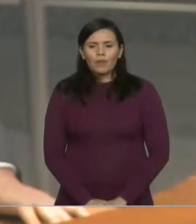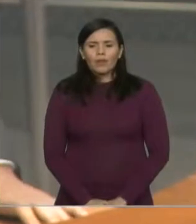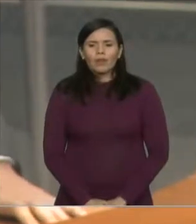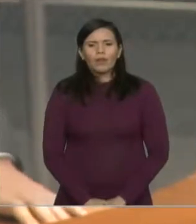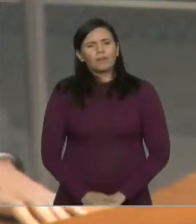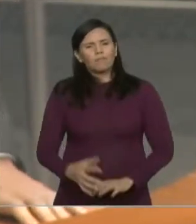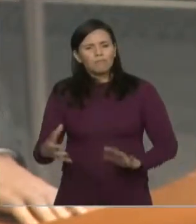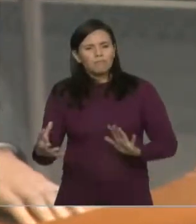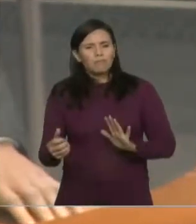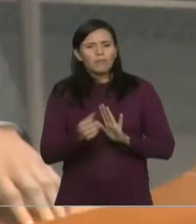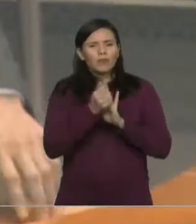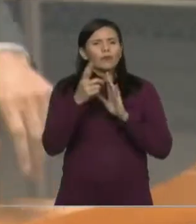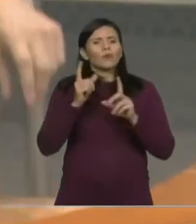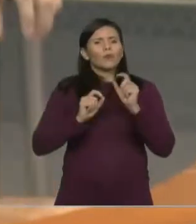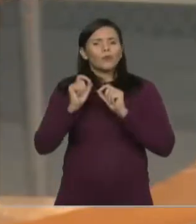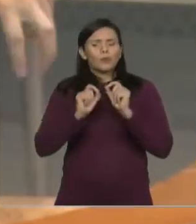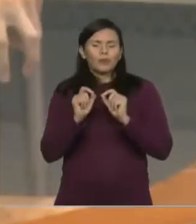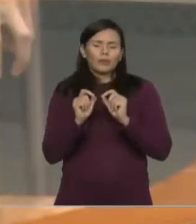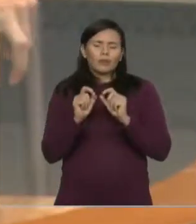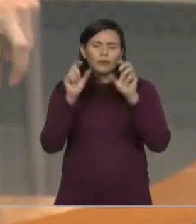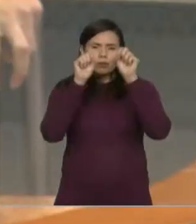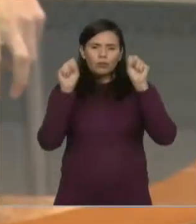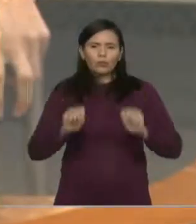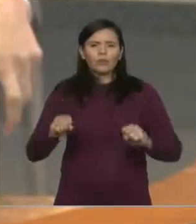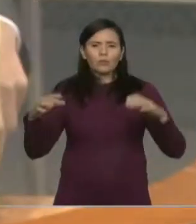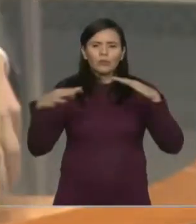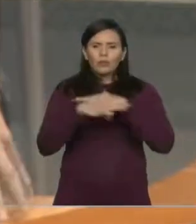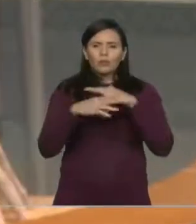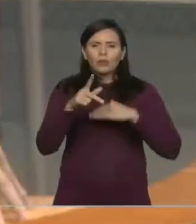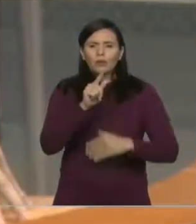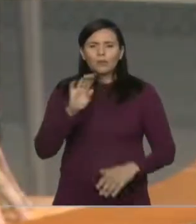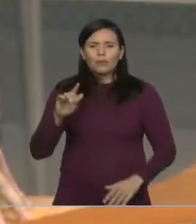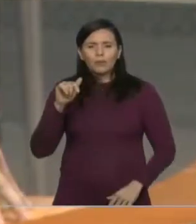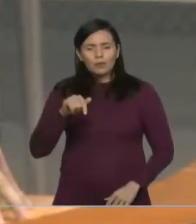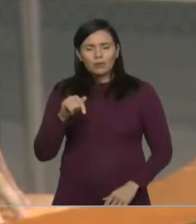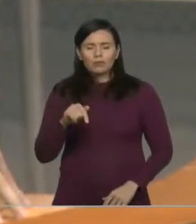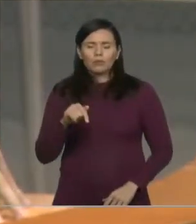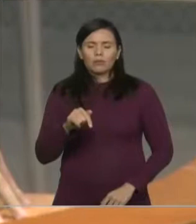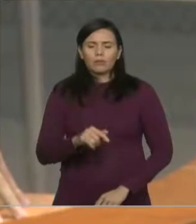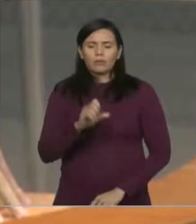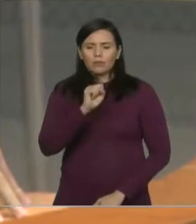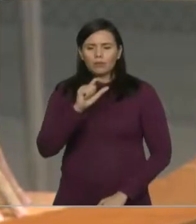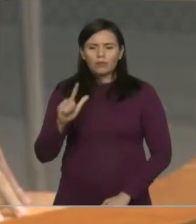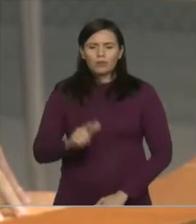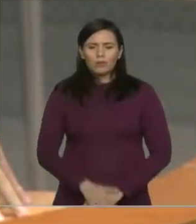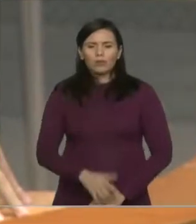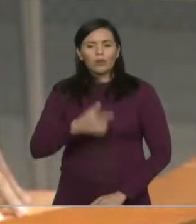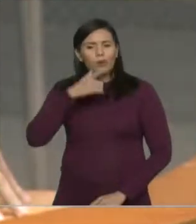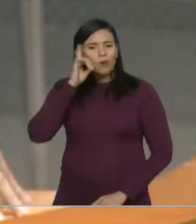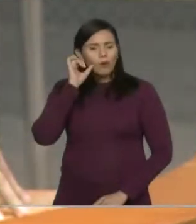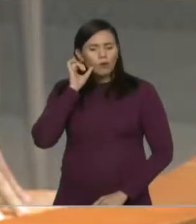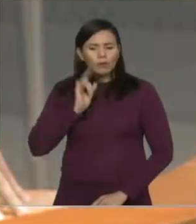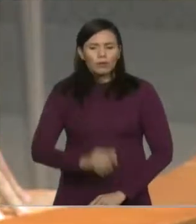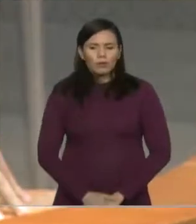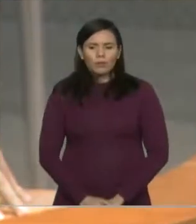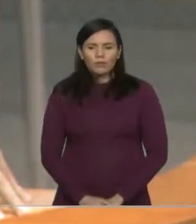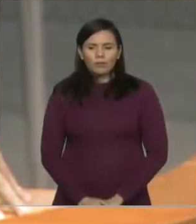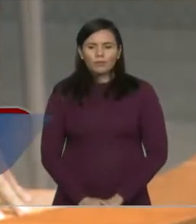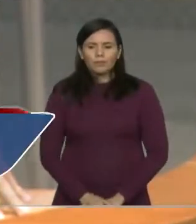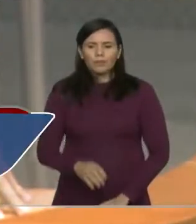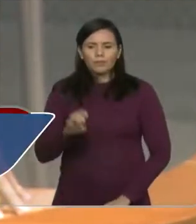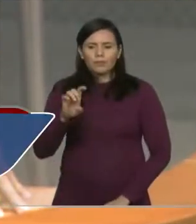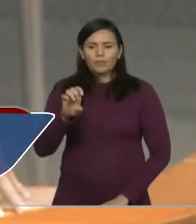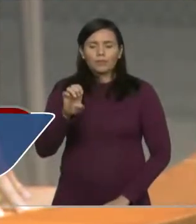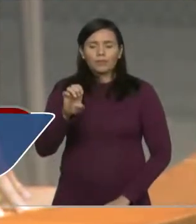cidade. E ontem nós tivemos dois grandes resultados em nossa cidade. E é importante, meu querido ex-prefeito,